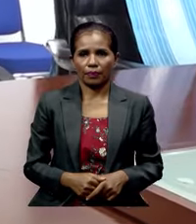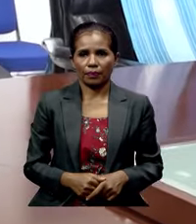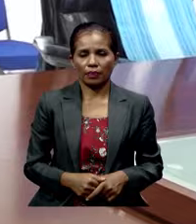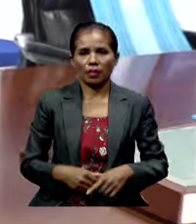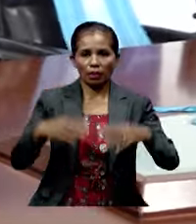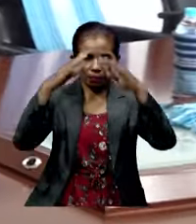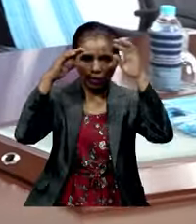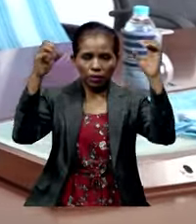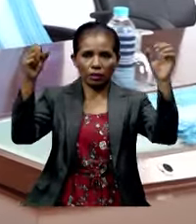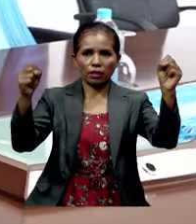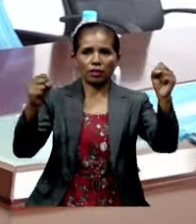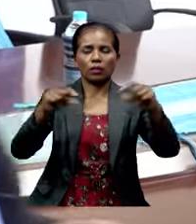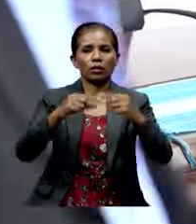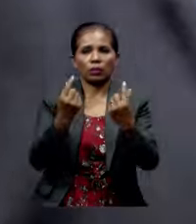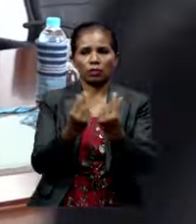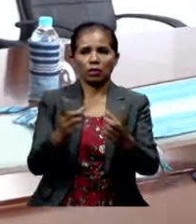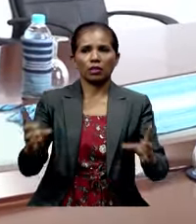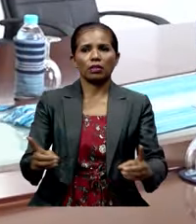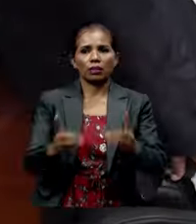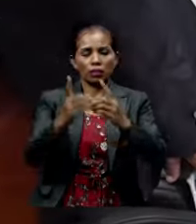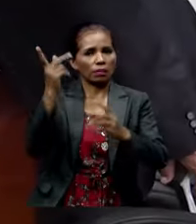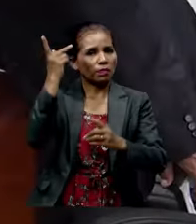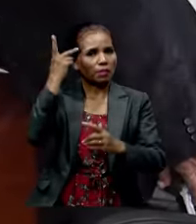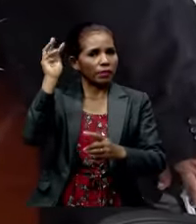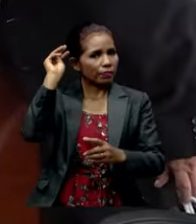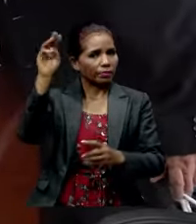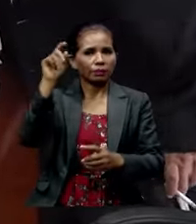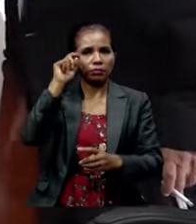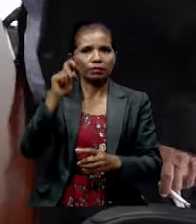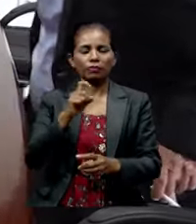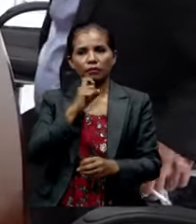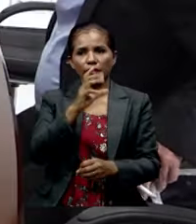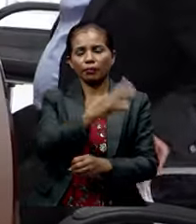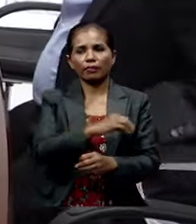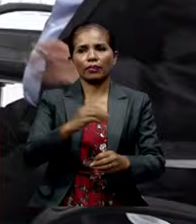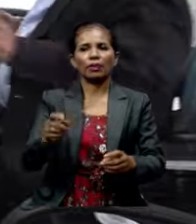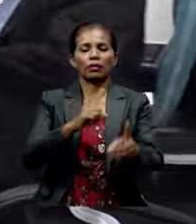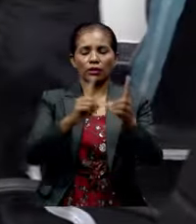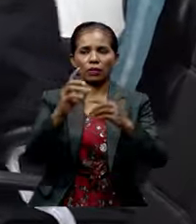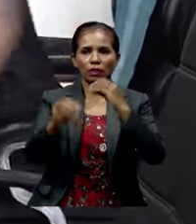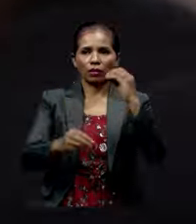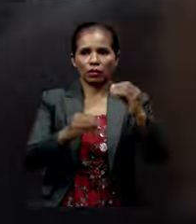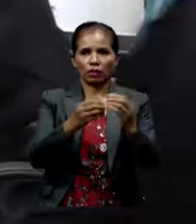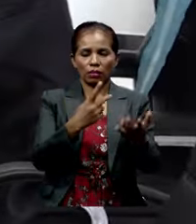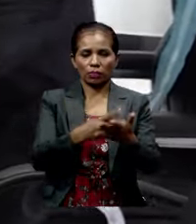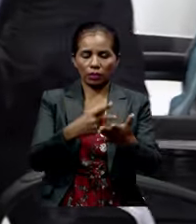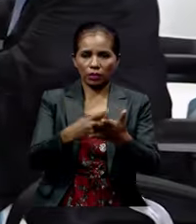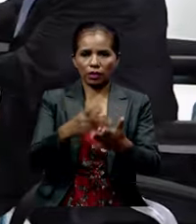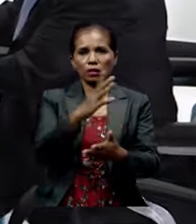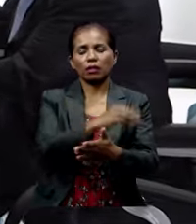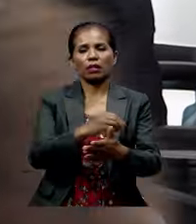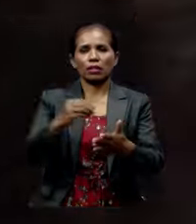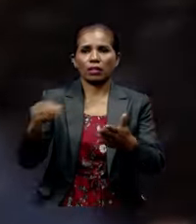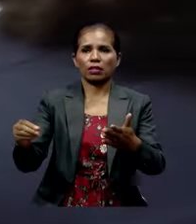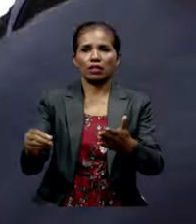Presidente Pelican Paradise Group hasoro malu ho primeiro ministro Kairala Xanana Guzmão ho di qualia quando ba projeto Pelican Paradise